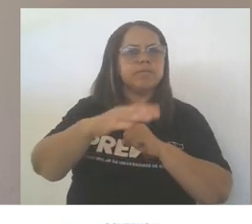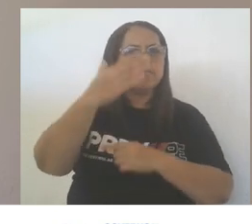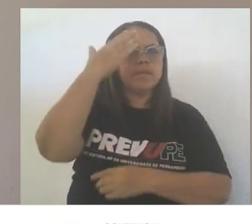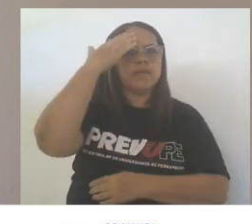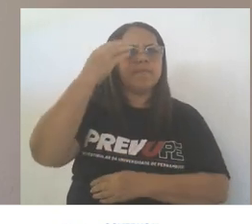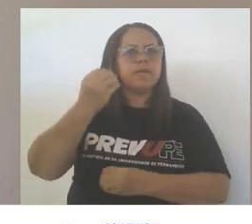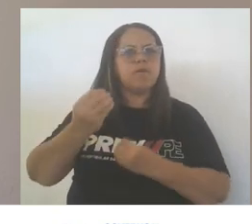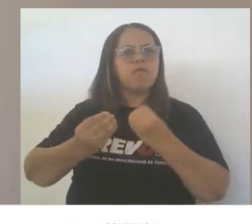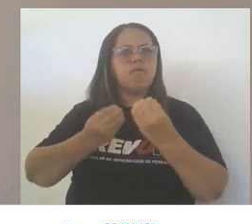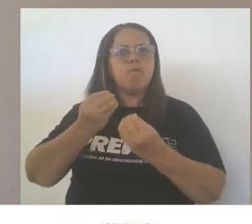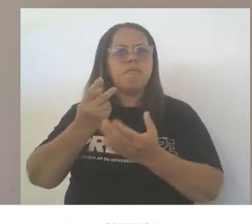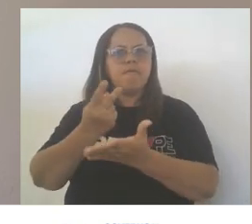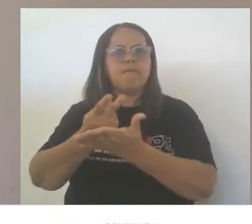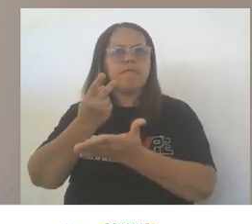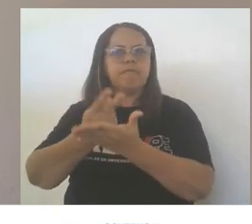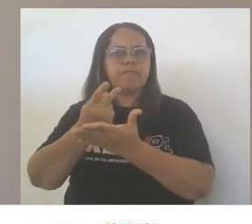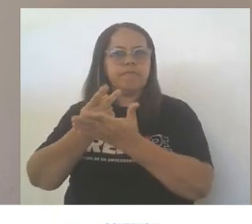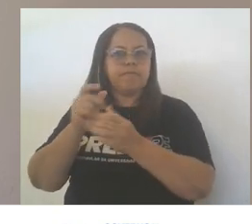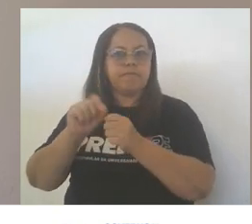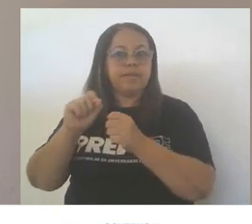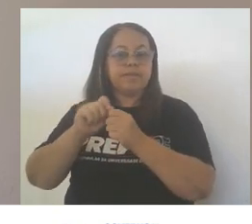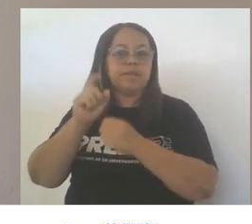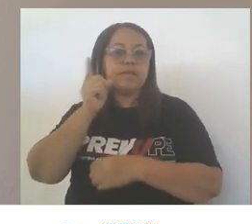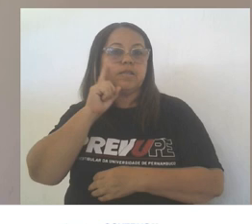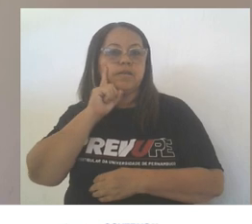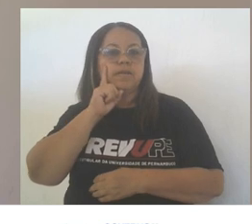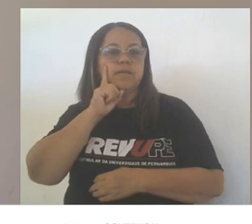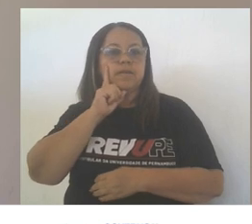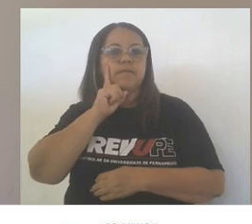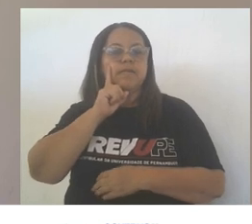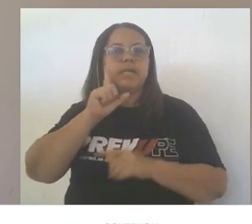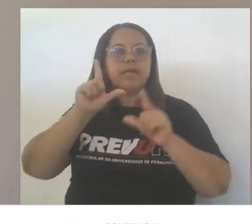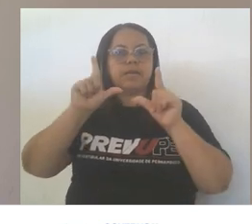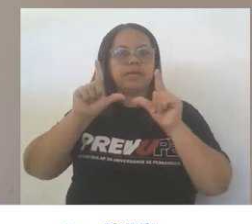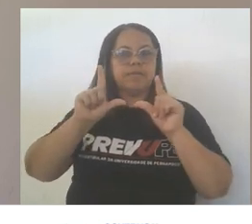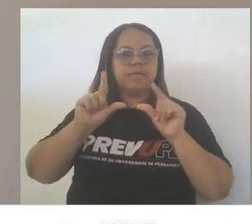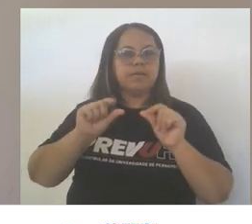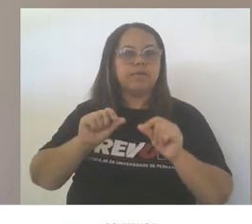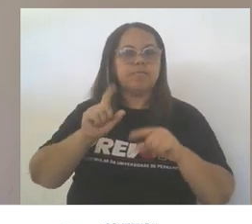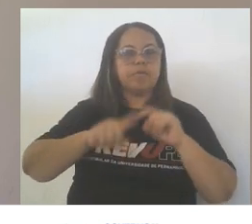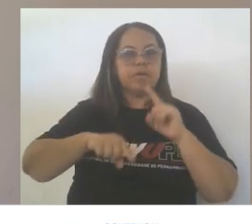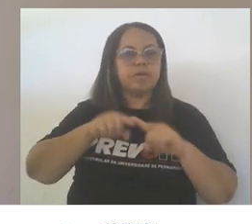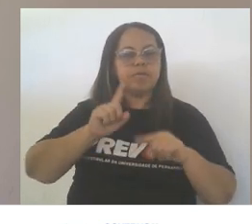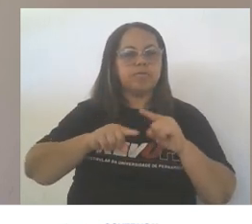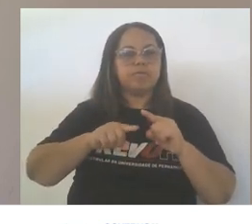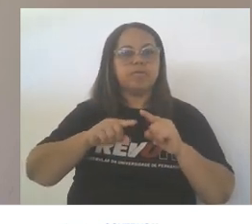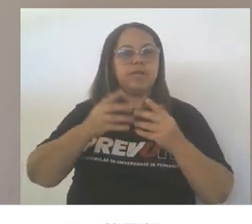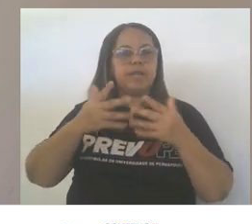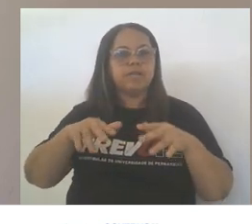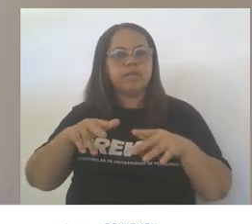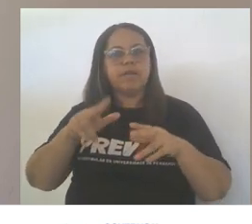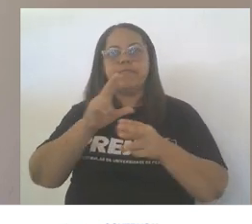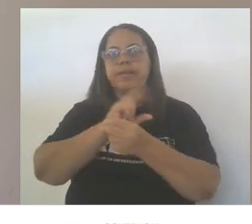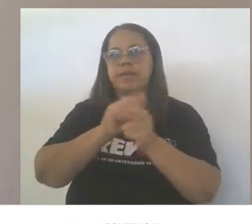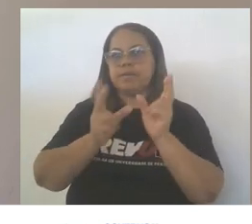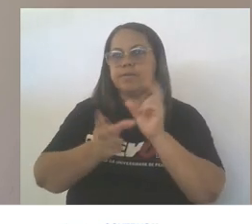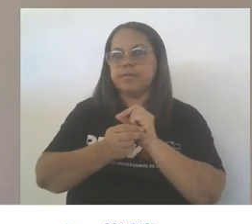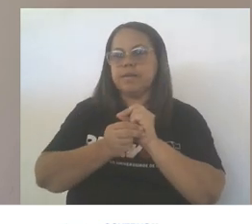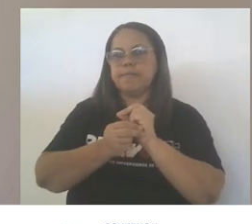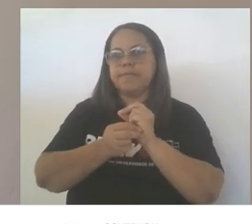conscientes em nossa vida cotidiana, como reduzir o consumo de recursos naturais, reciclar, economizar